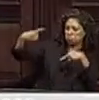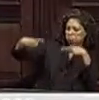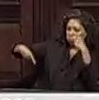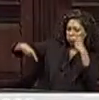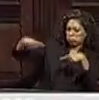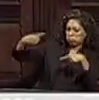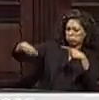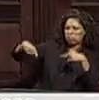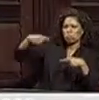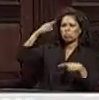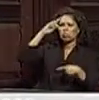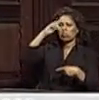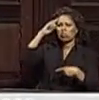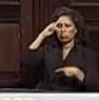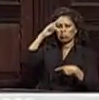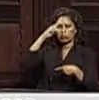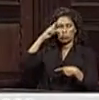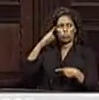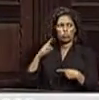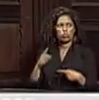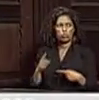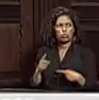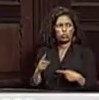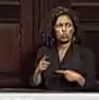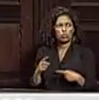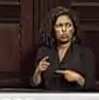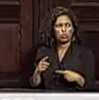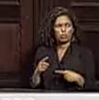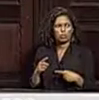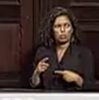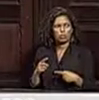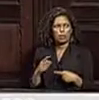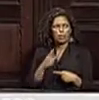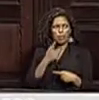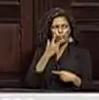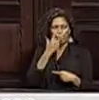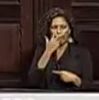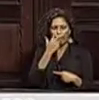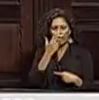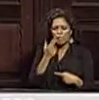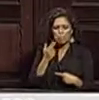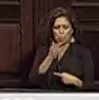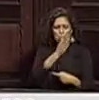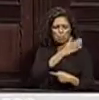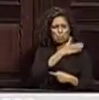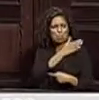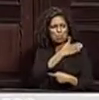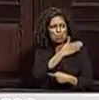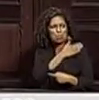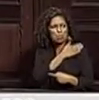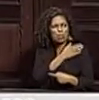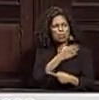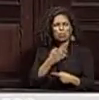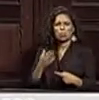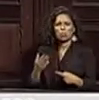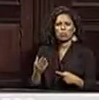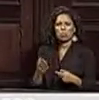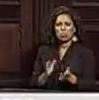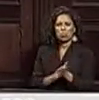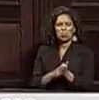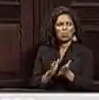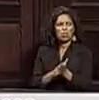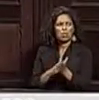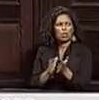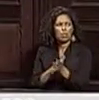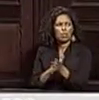do governo Temer. Fica batendo palma, batendo no ombro, criando palanque para